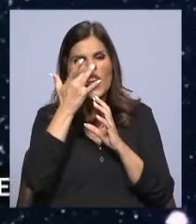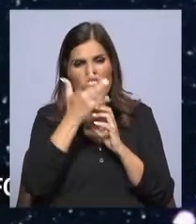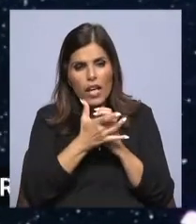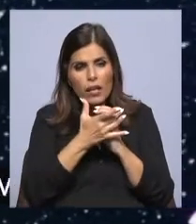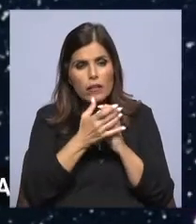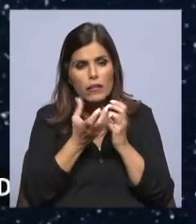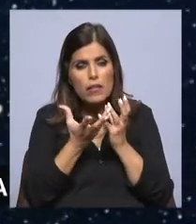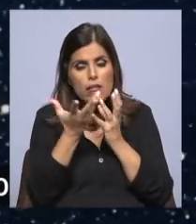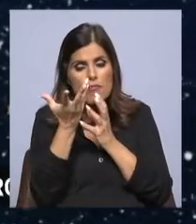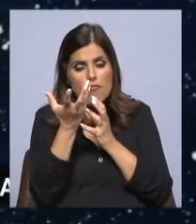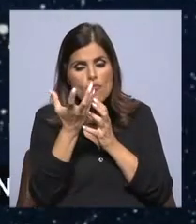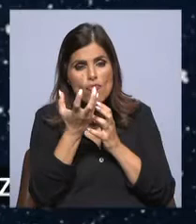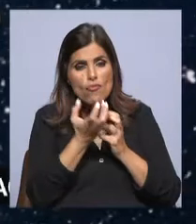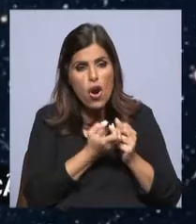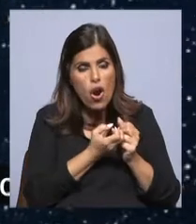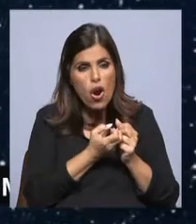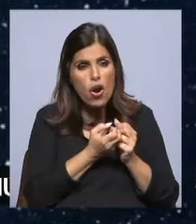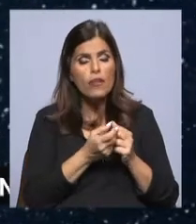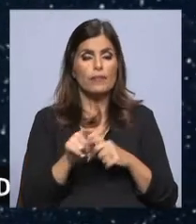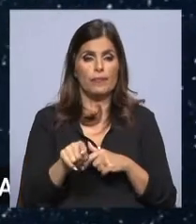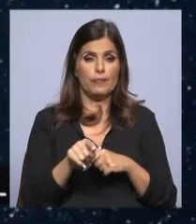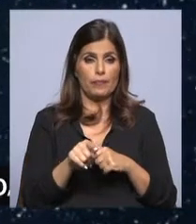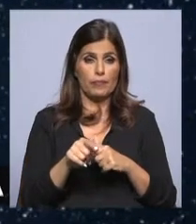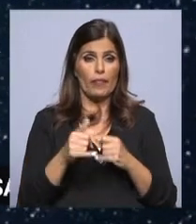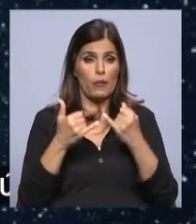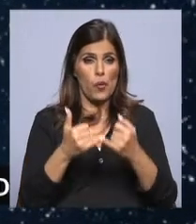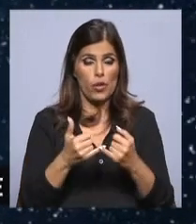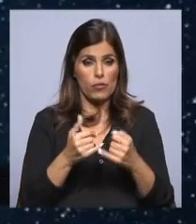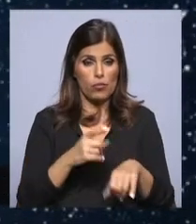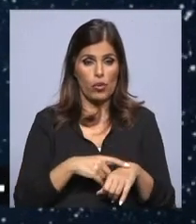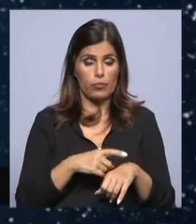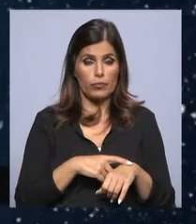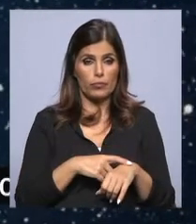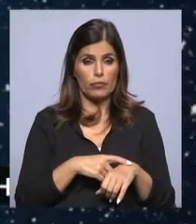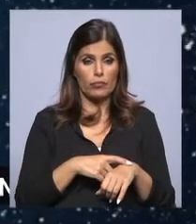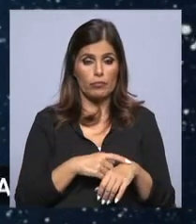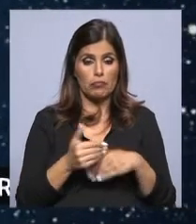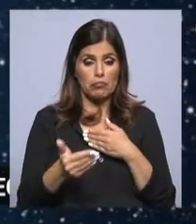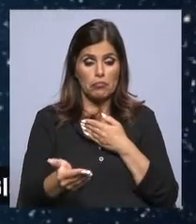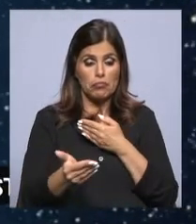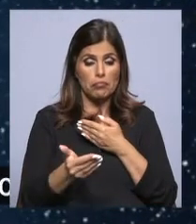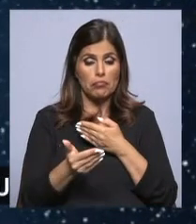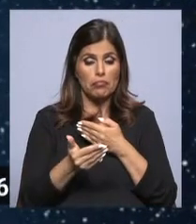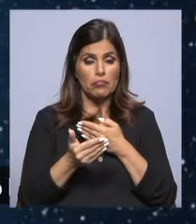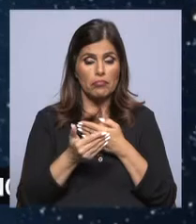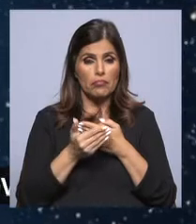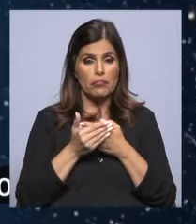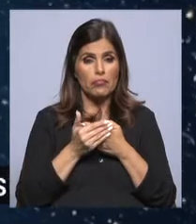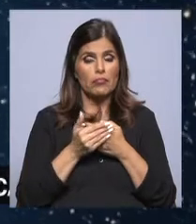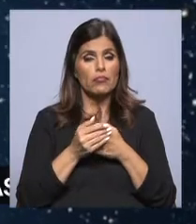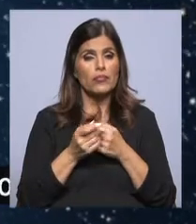o interior da sua companheira. Até que chega uma altura em que, à medida que se aproxima cada vez mais do